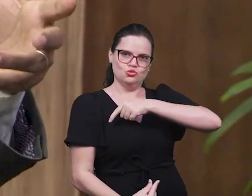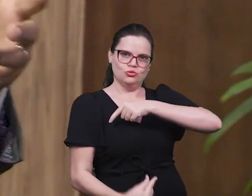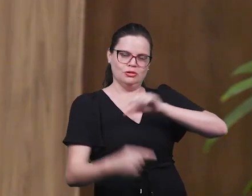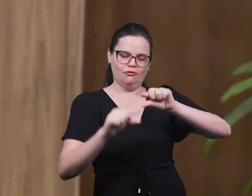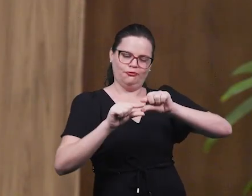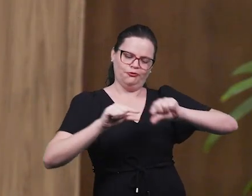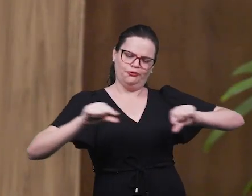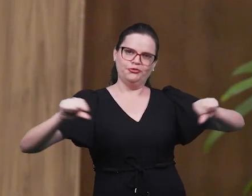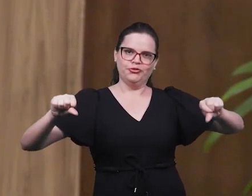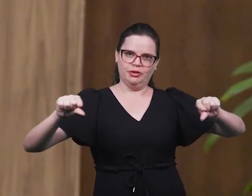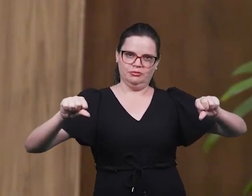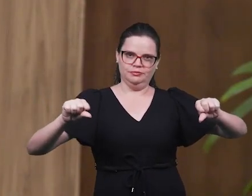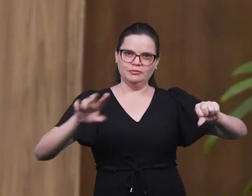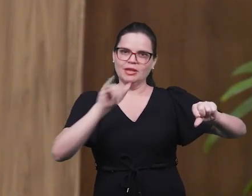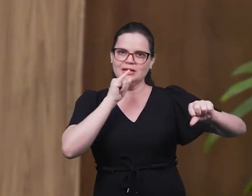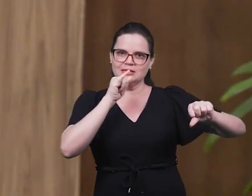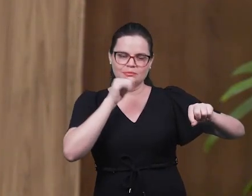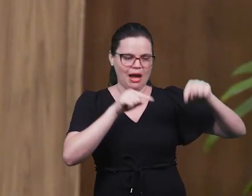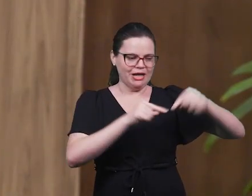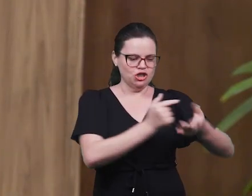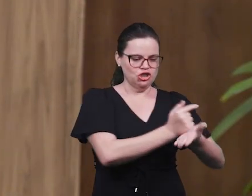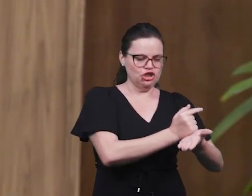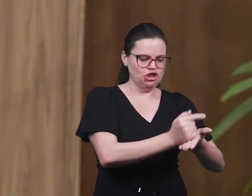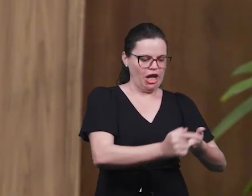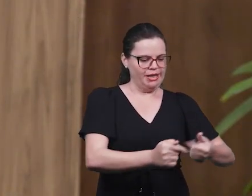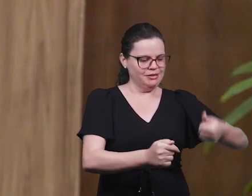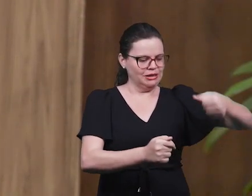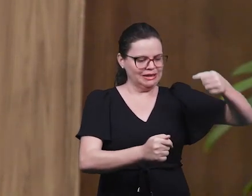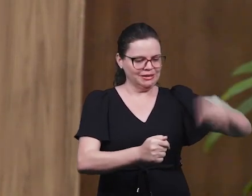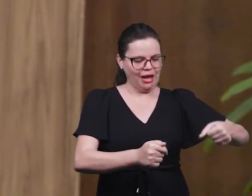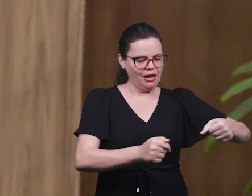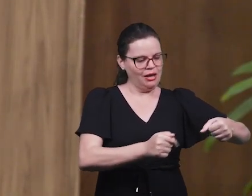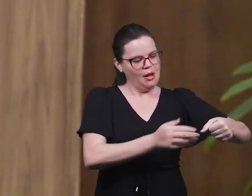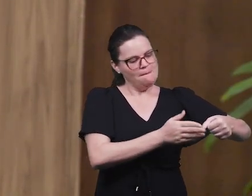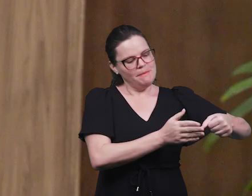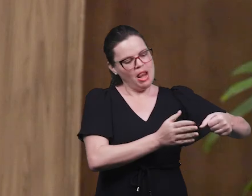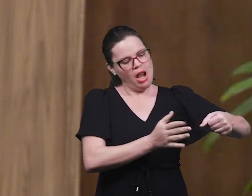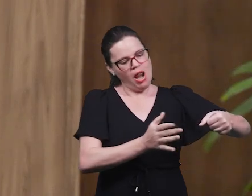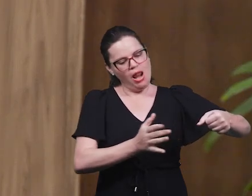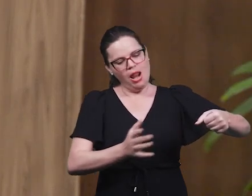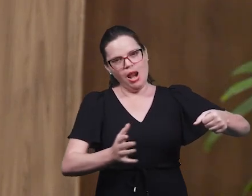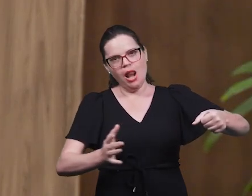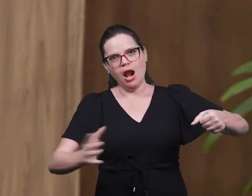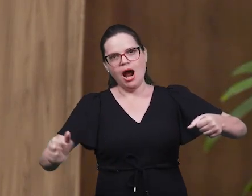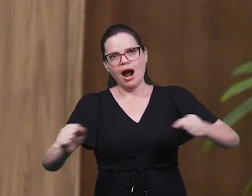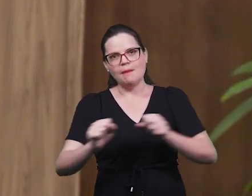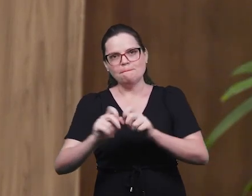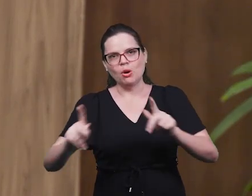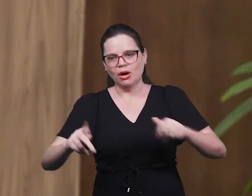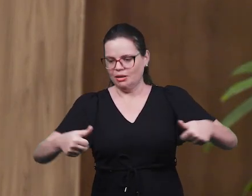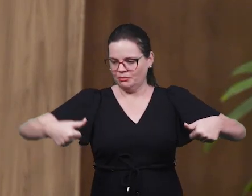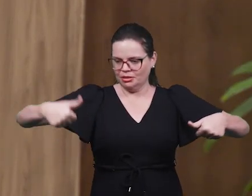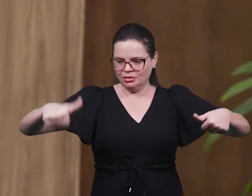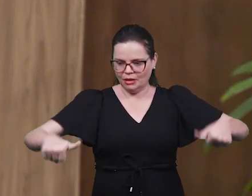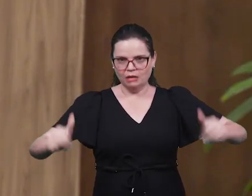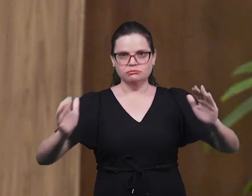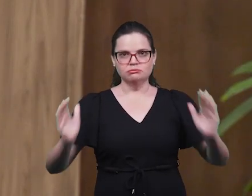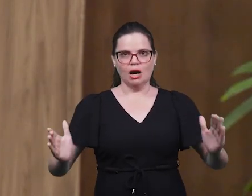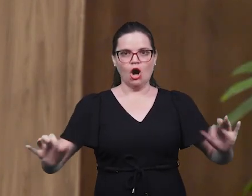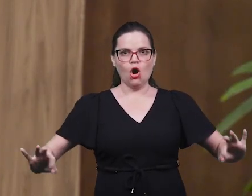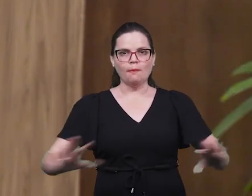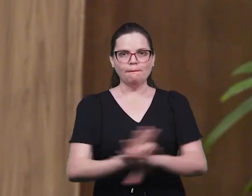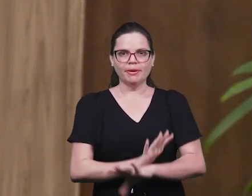sangue de Jesus. Quando nós contemplamos Jesus Cristo sendo morto na cruz do Calvário, derramando o seu sangue, que ali